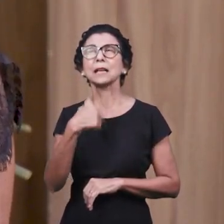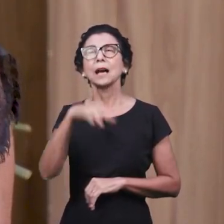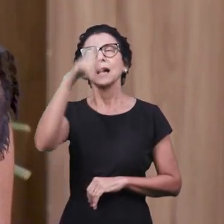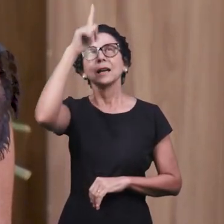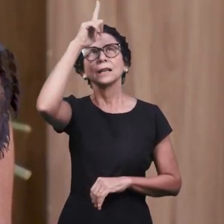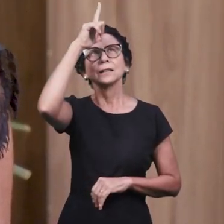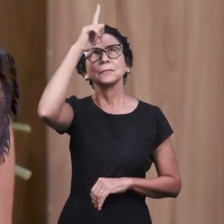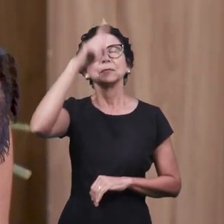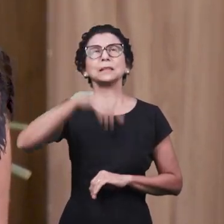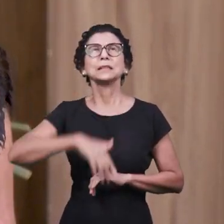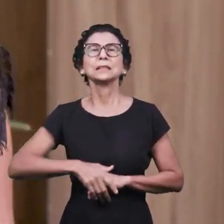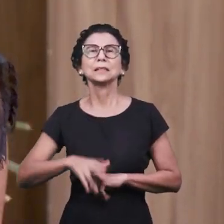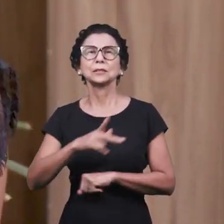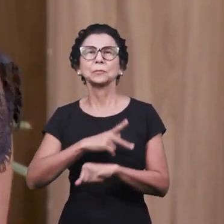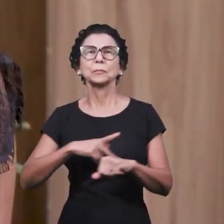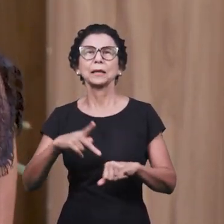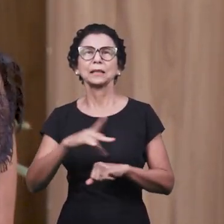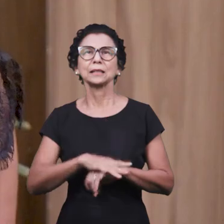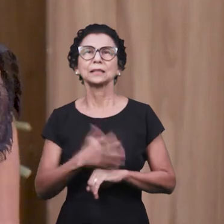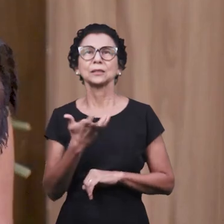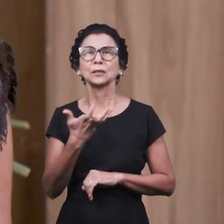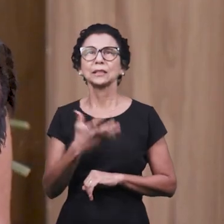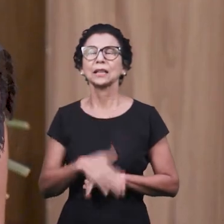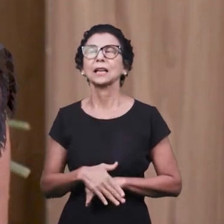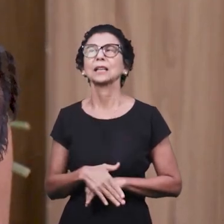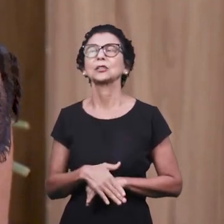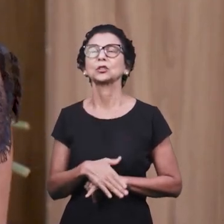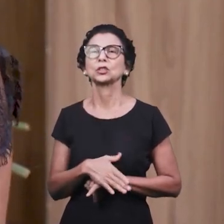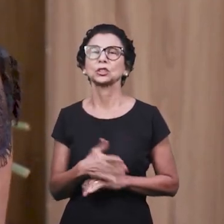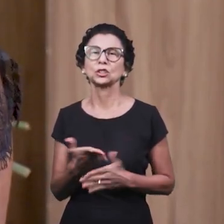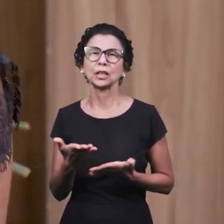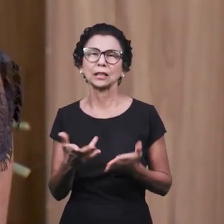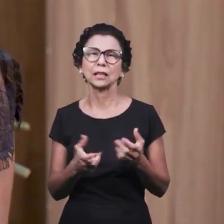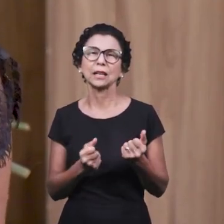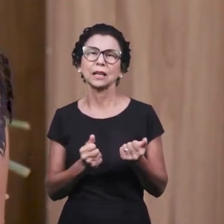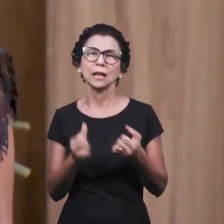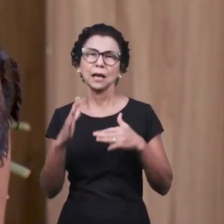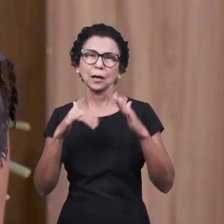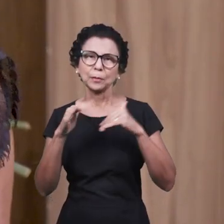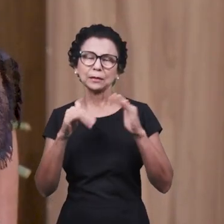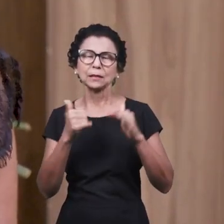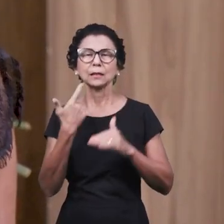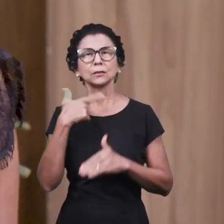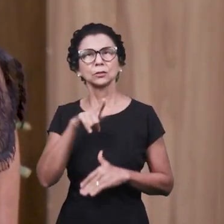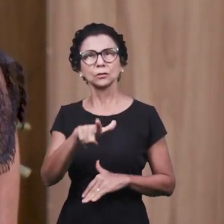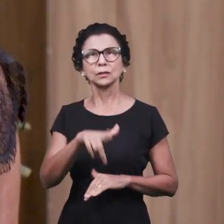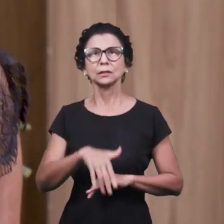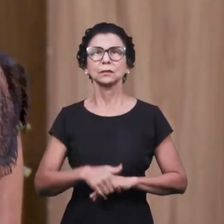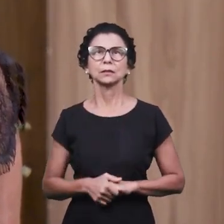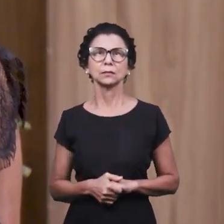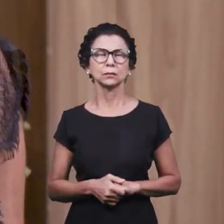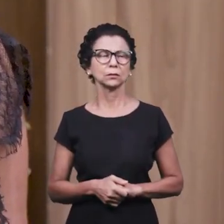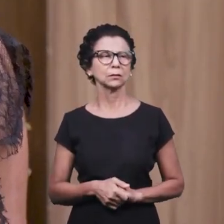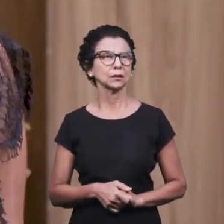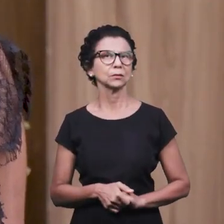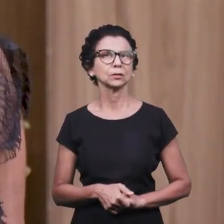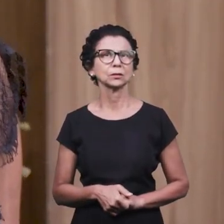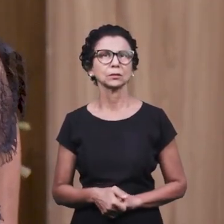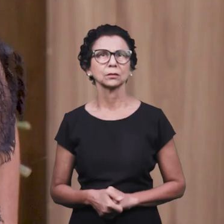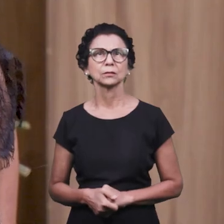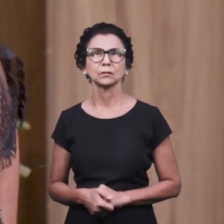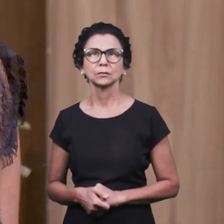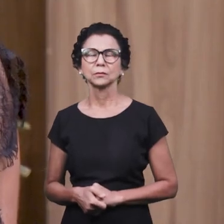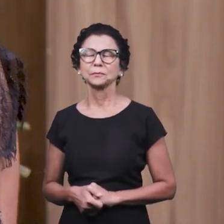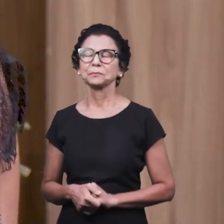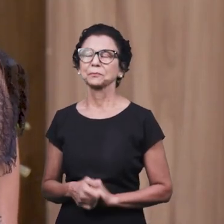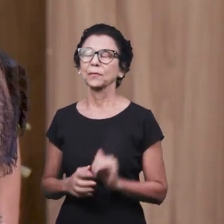eu quero muito fazer um intercâmbio pra Alemanha, já dominava a língua. E que por sinal é uma língua muito difícil, então eu falei, poxa, eu vou ter uma super experiência lá. E aí eu